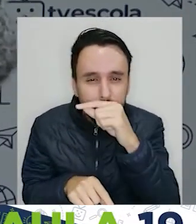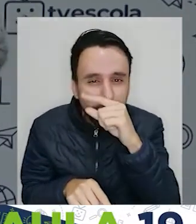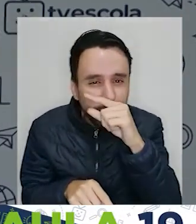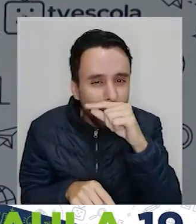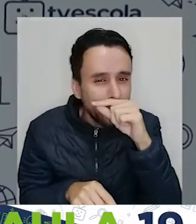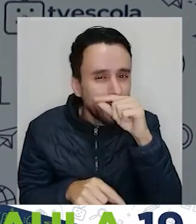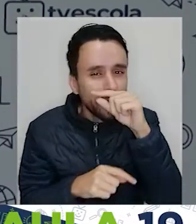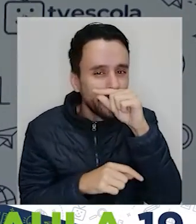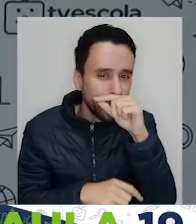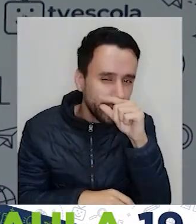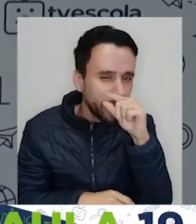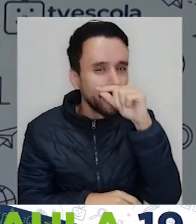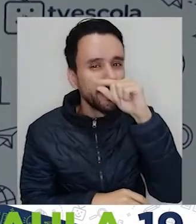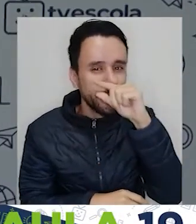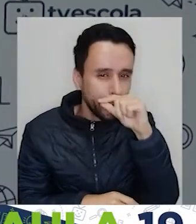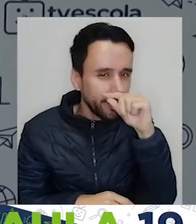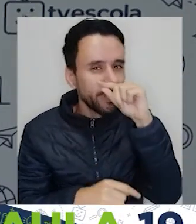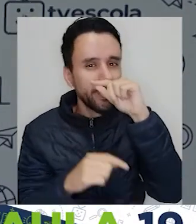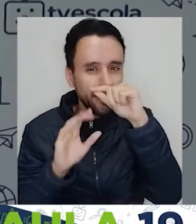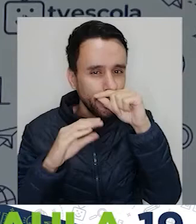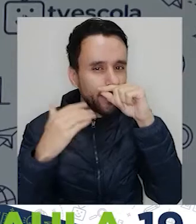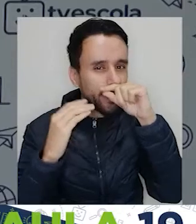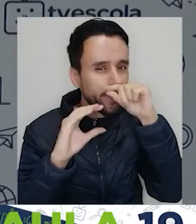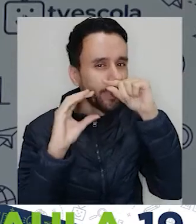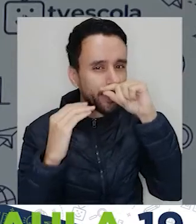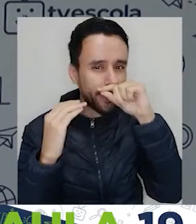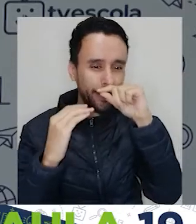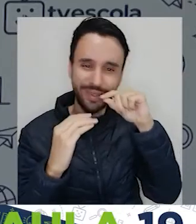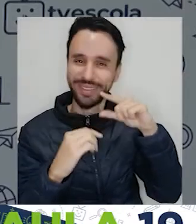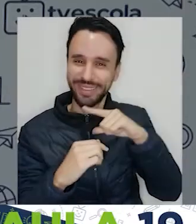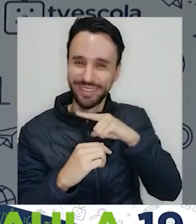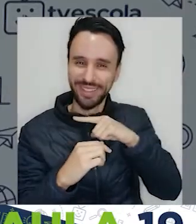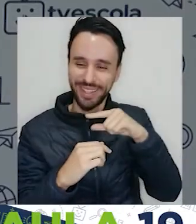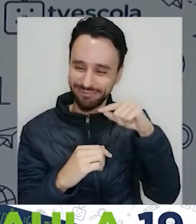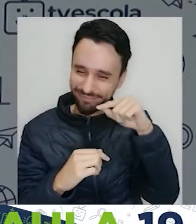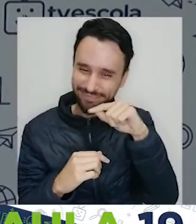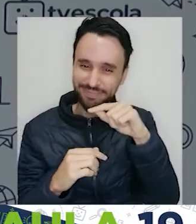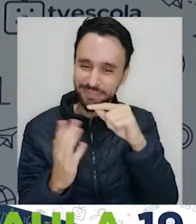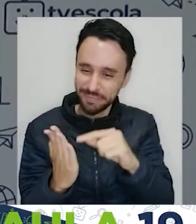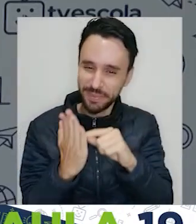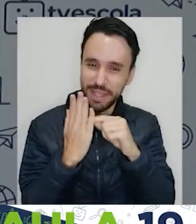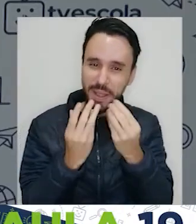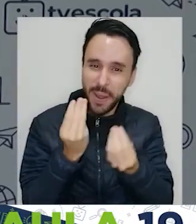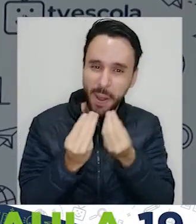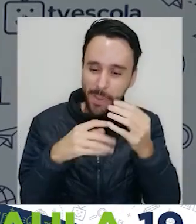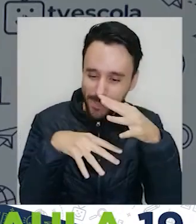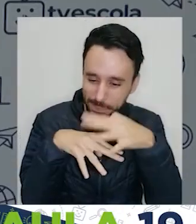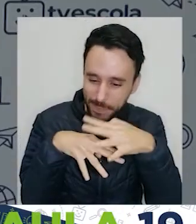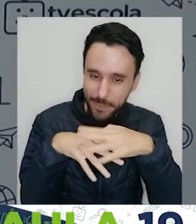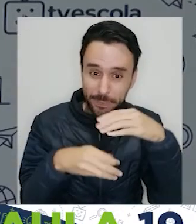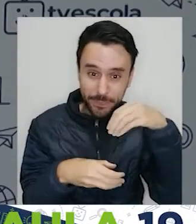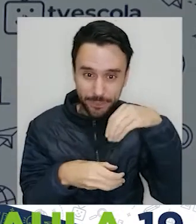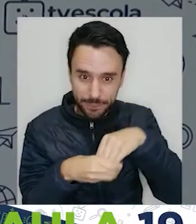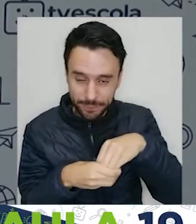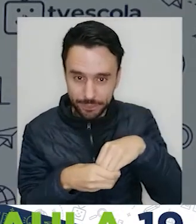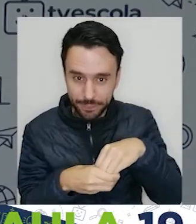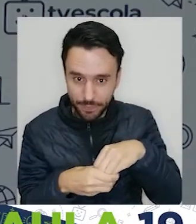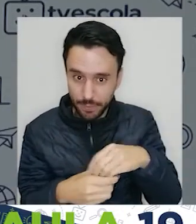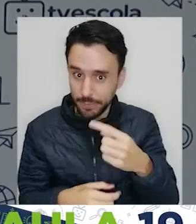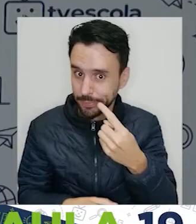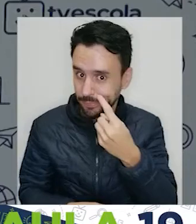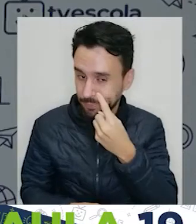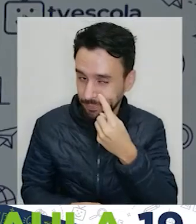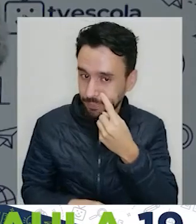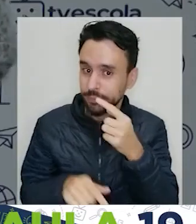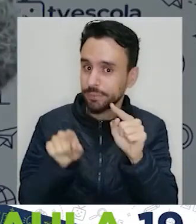dos passarinhos. E hoje na nossa aula ele vai nos ajudar a pensar um pouquinho em matemática. Vou colocar para